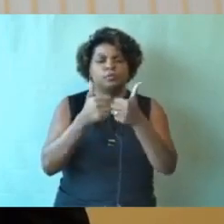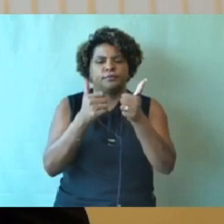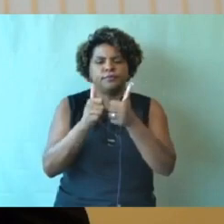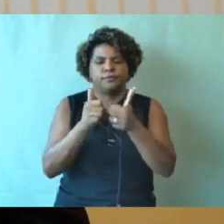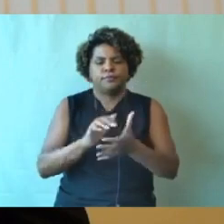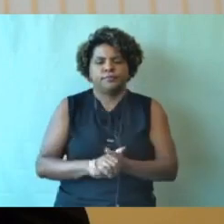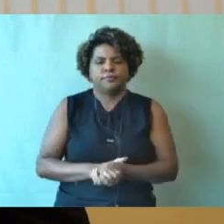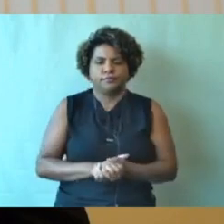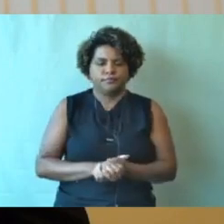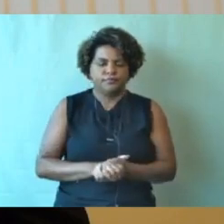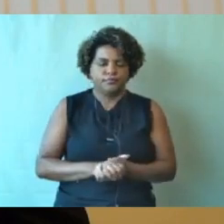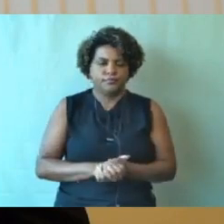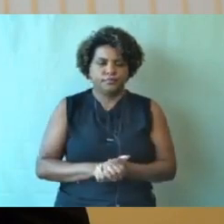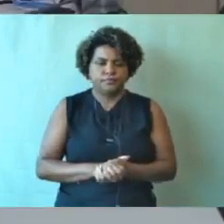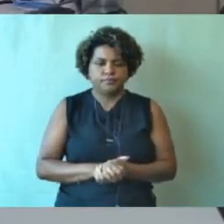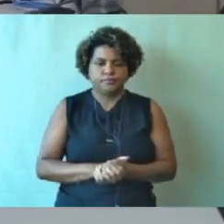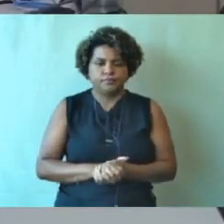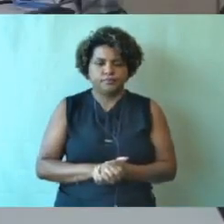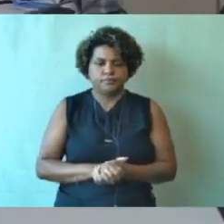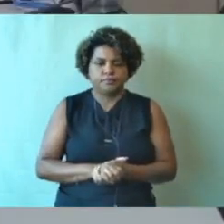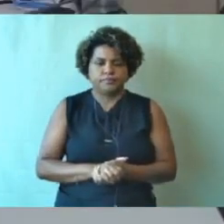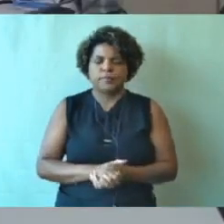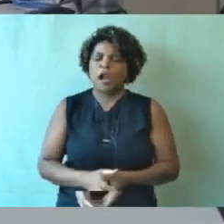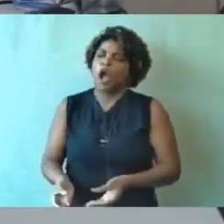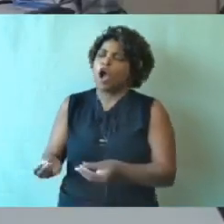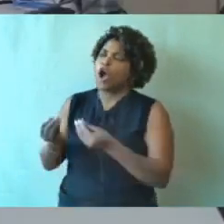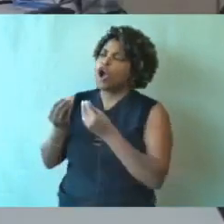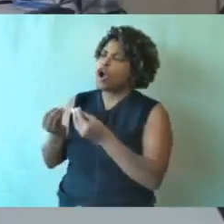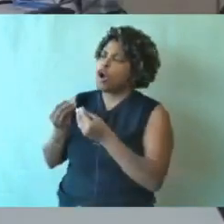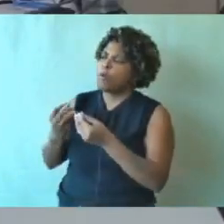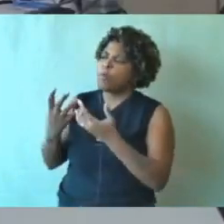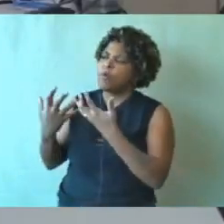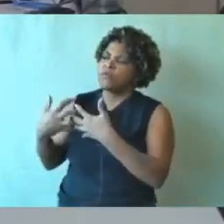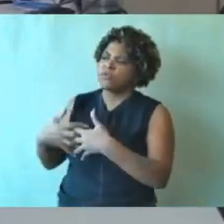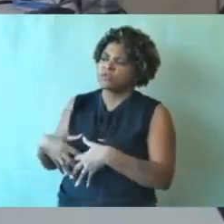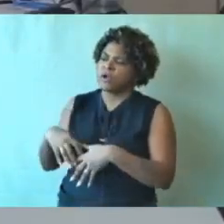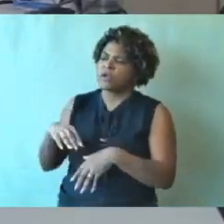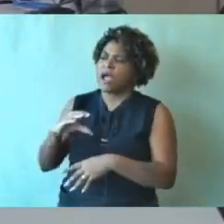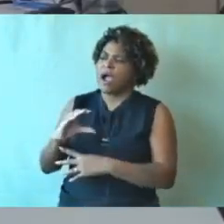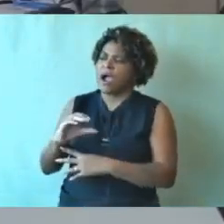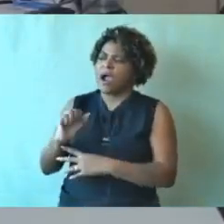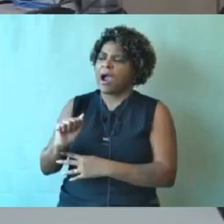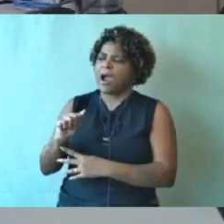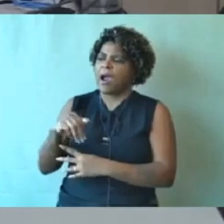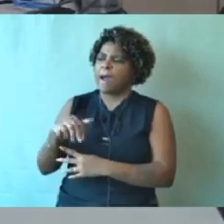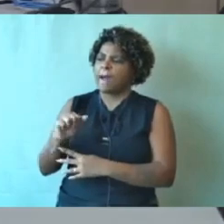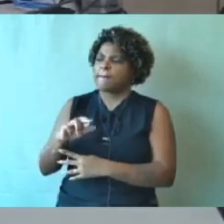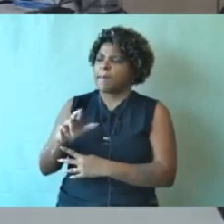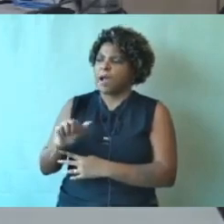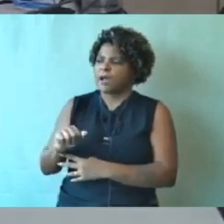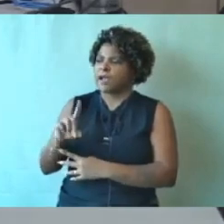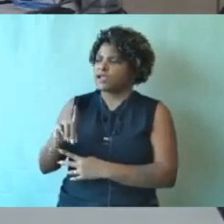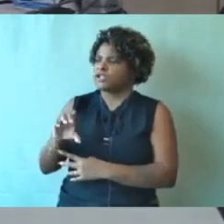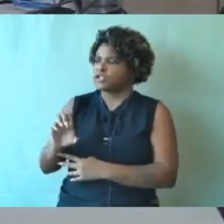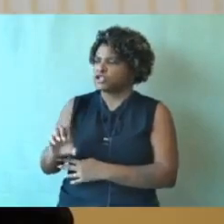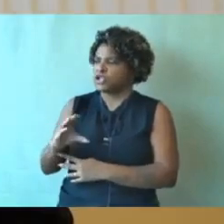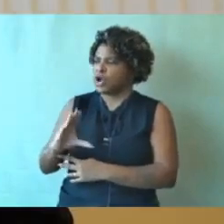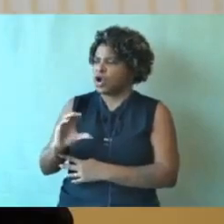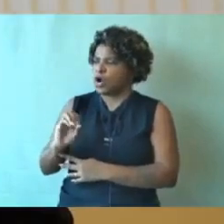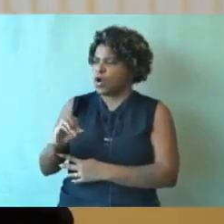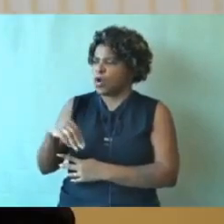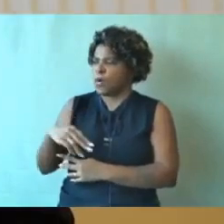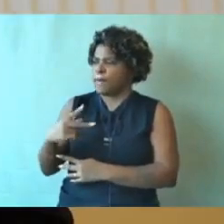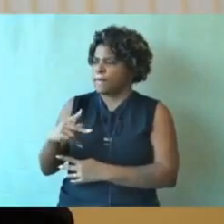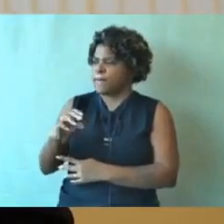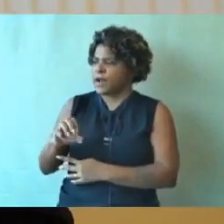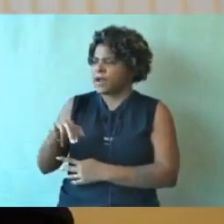que funciona, senhor Rubens, a Câmara de Compensação? A Câmara de Compensação, basicamente, que eu acabei de